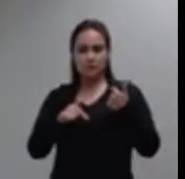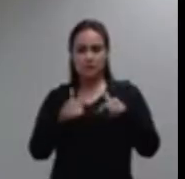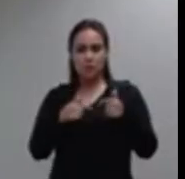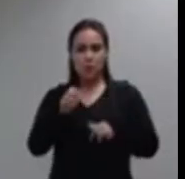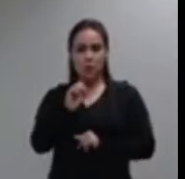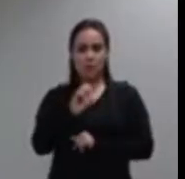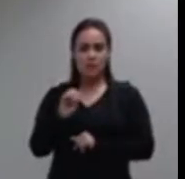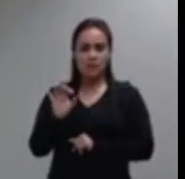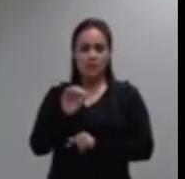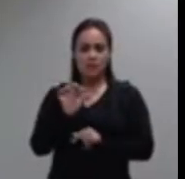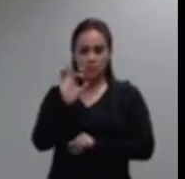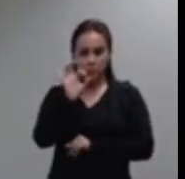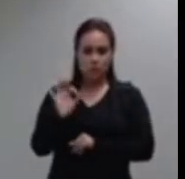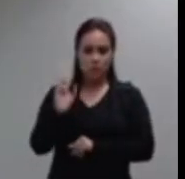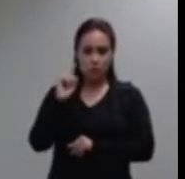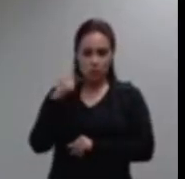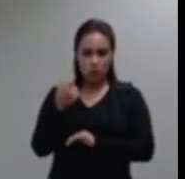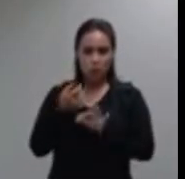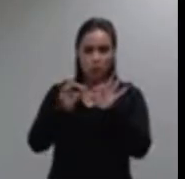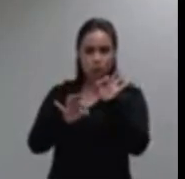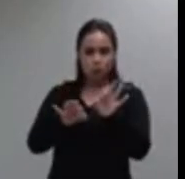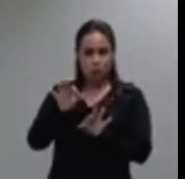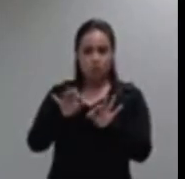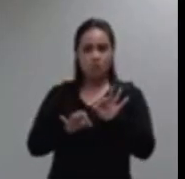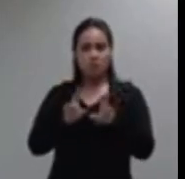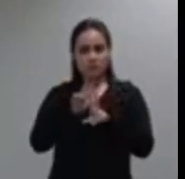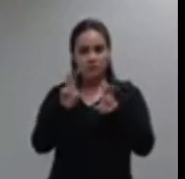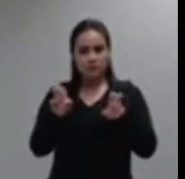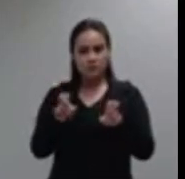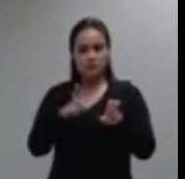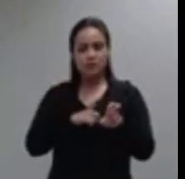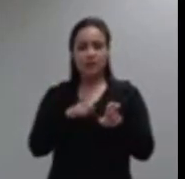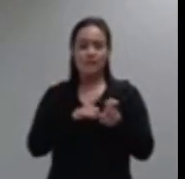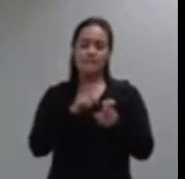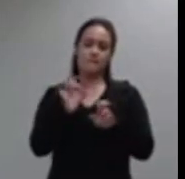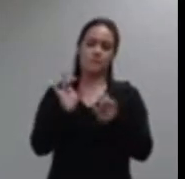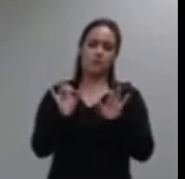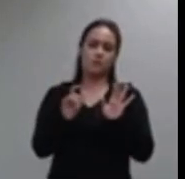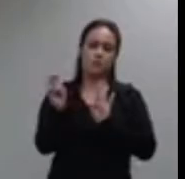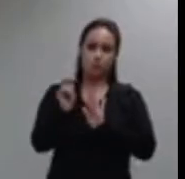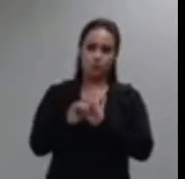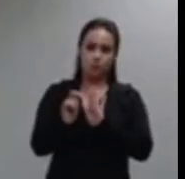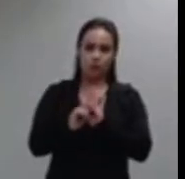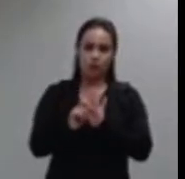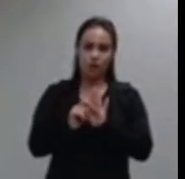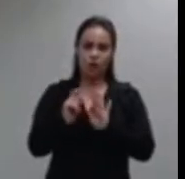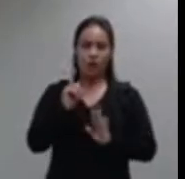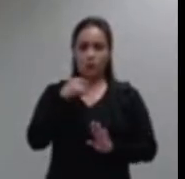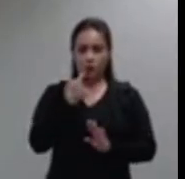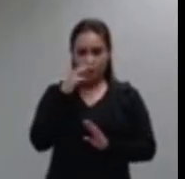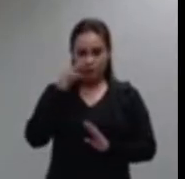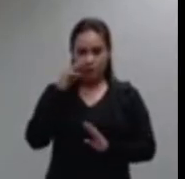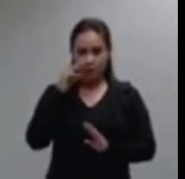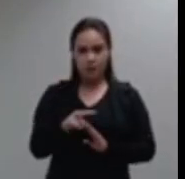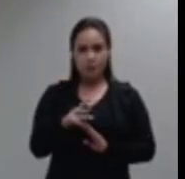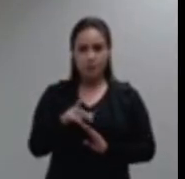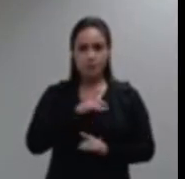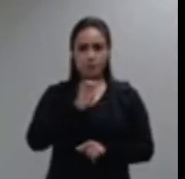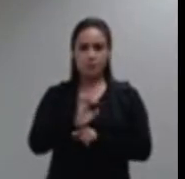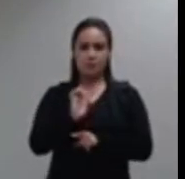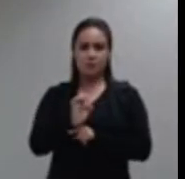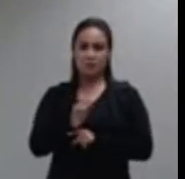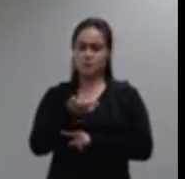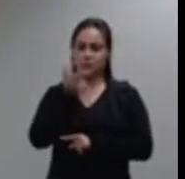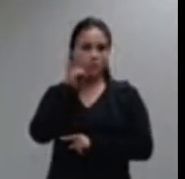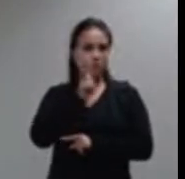aqui, de matéria relativa ao tráfico de droga. A gente vê que o Estado não dá mais conta.